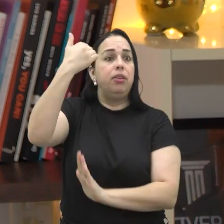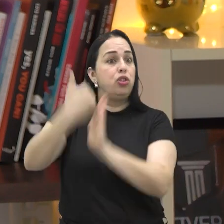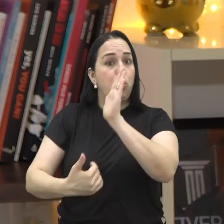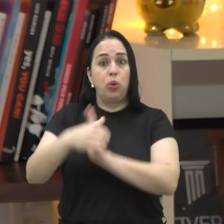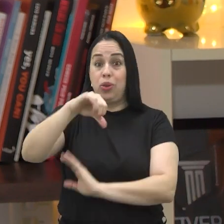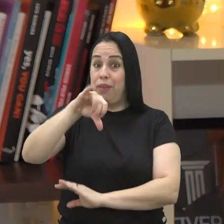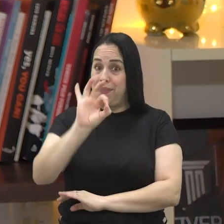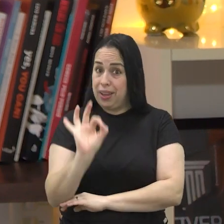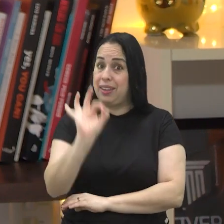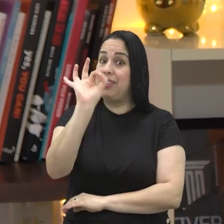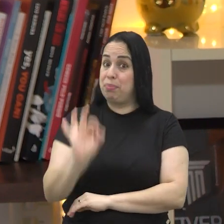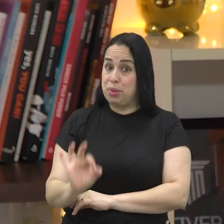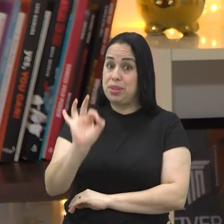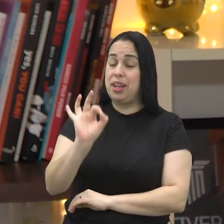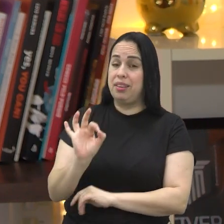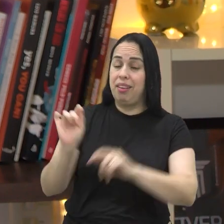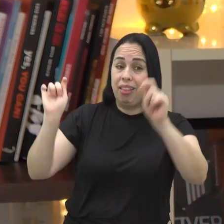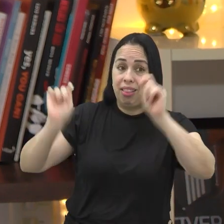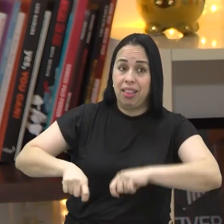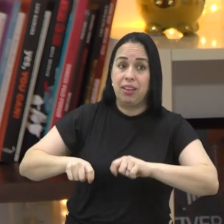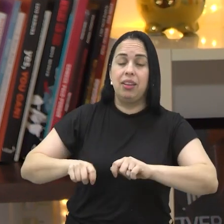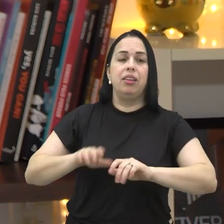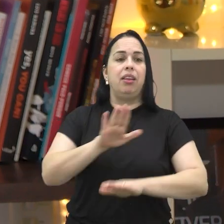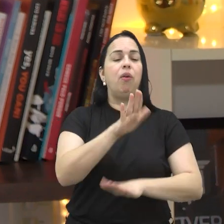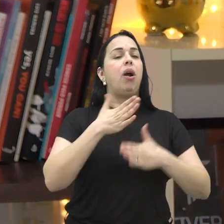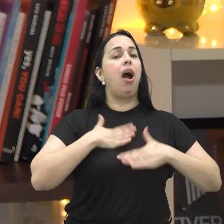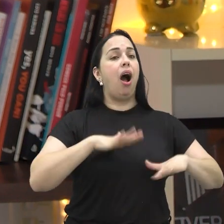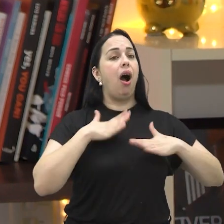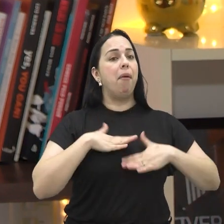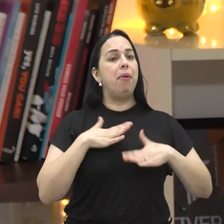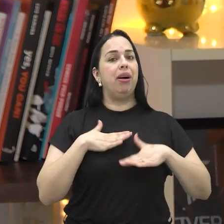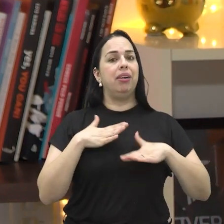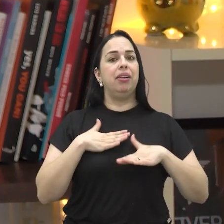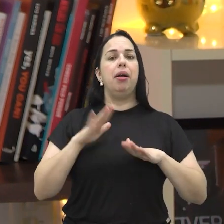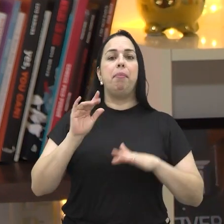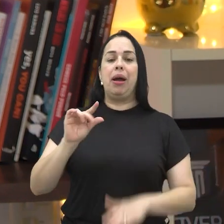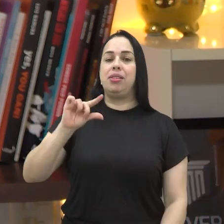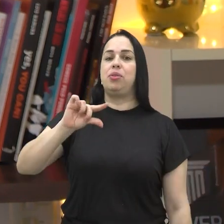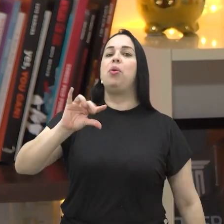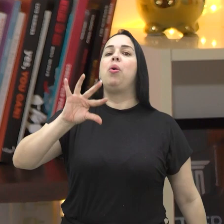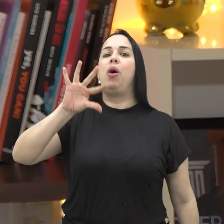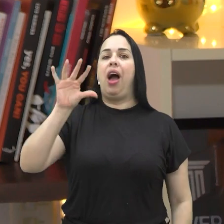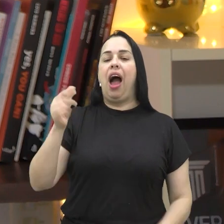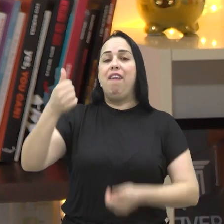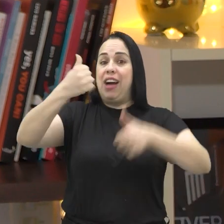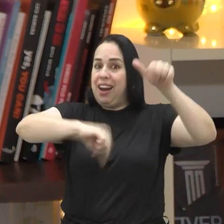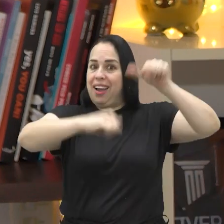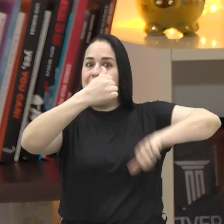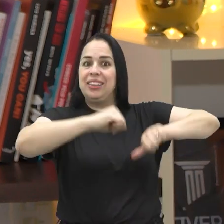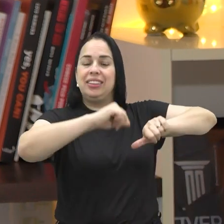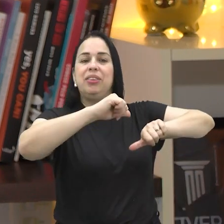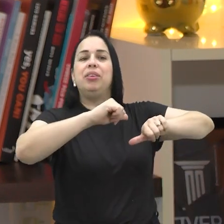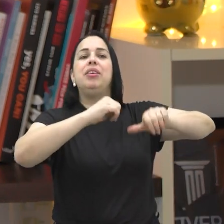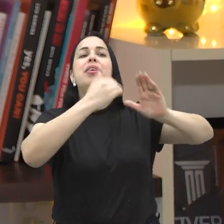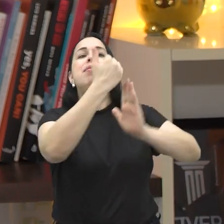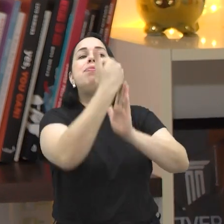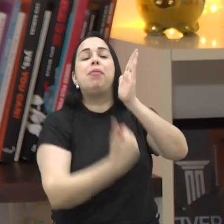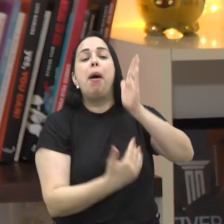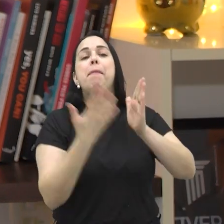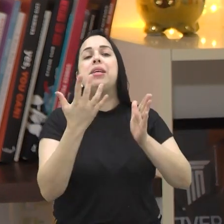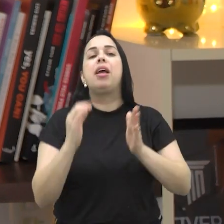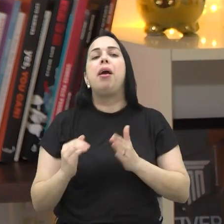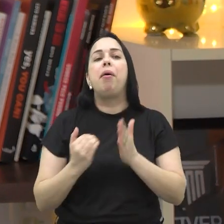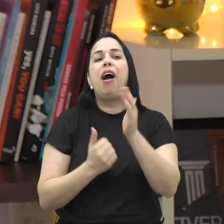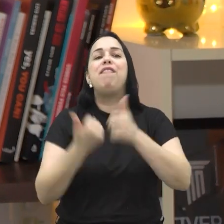dívidas que caem até 90% do valor da própria dívida. Então não é o fim do mundo. Só que nesse momento o score acaba caindo. E a pessoa quer score alto